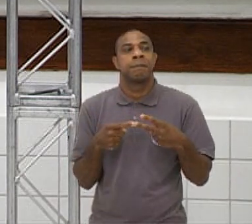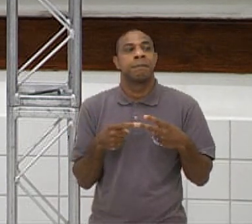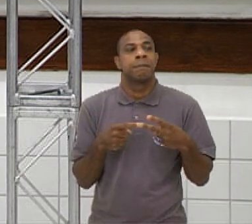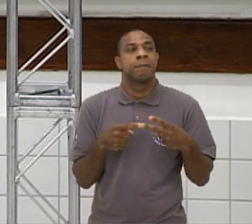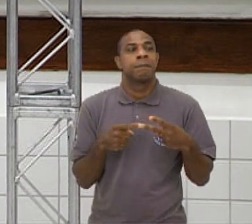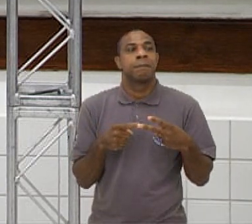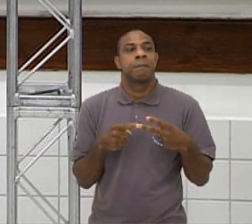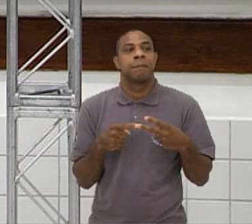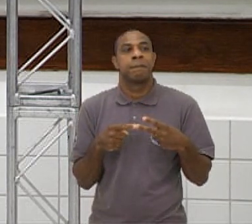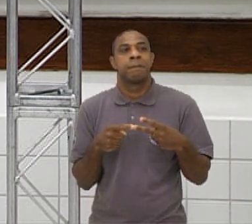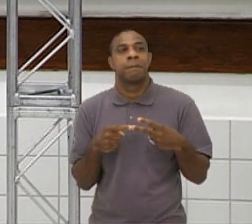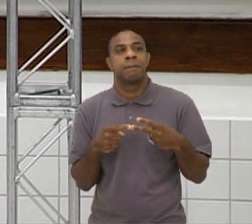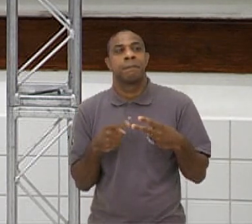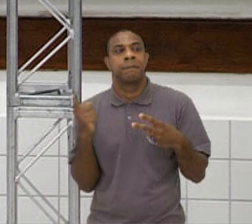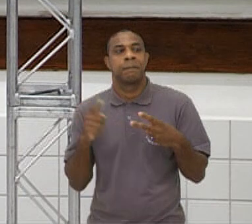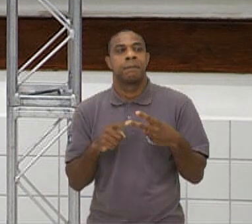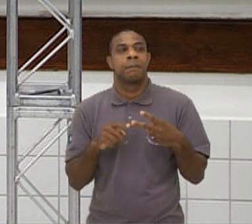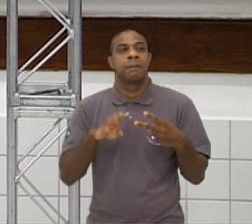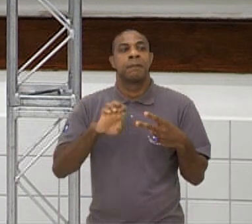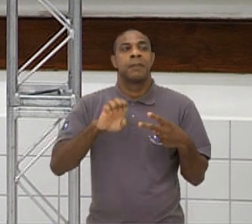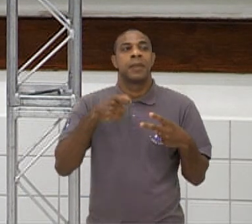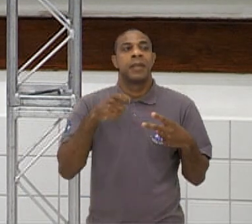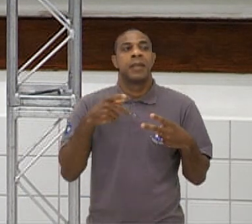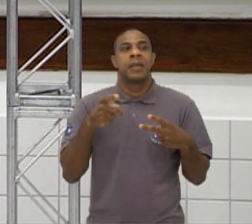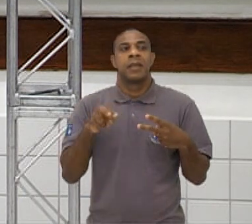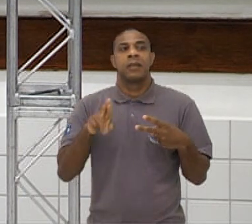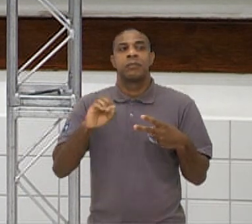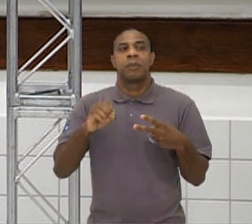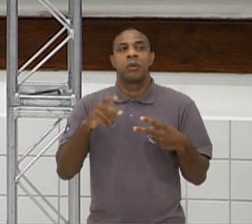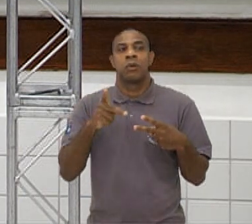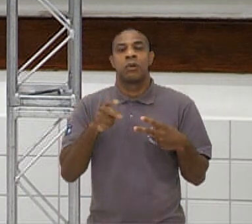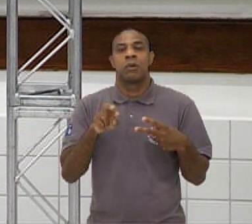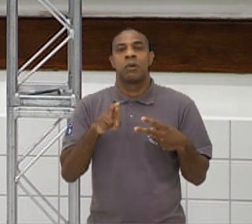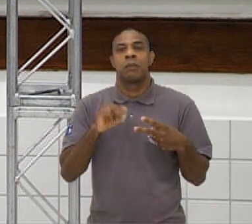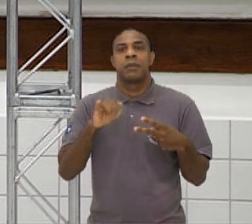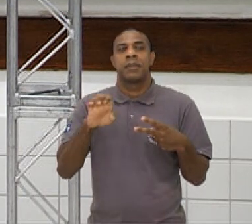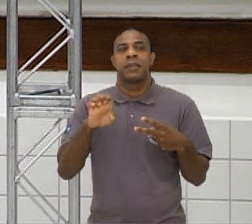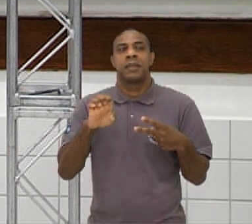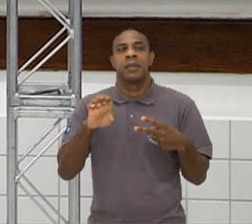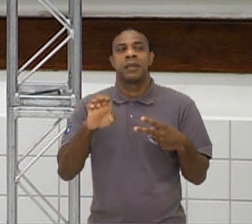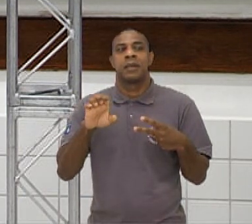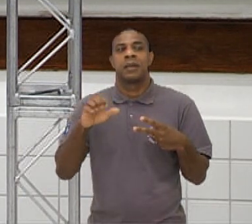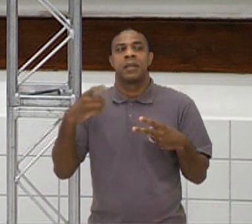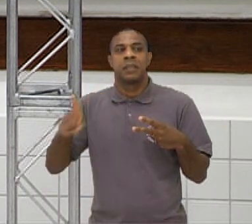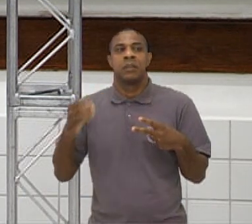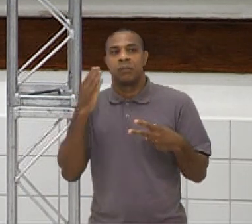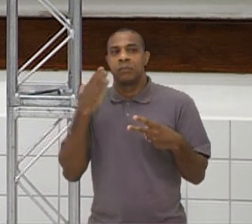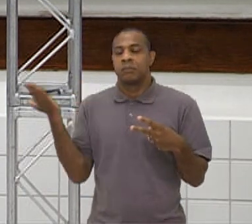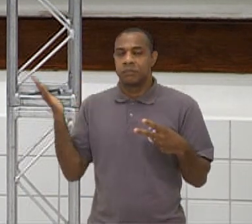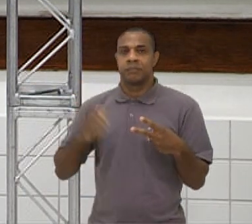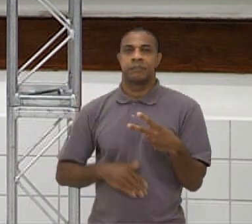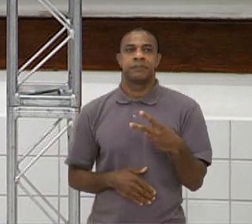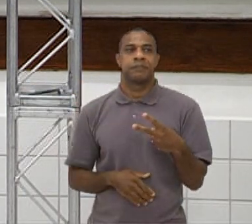expropriação. Ai, tá difícil de escrever aqui, muito tempo sem sala de aula.